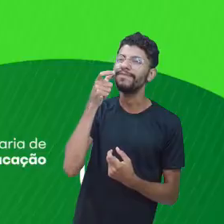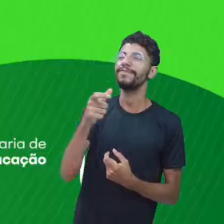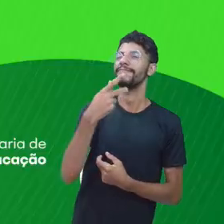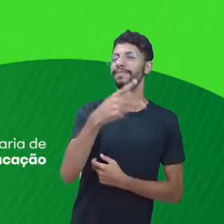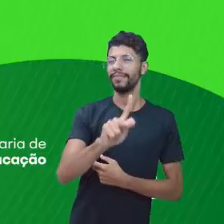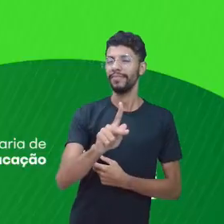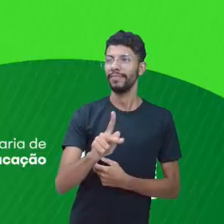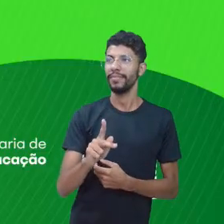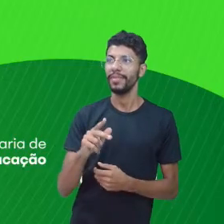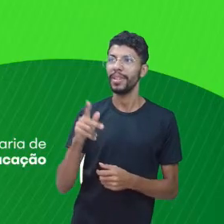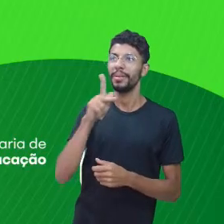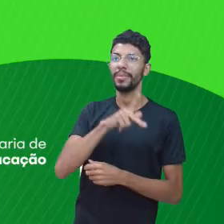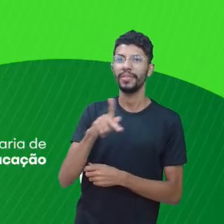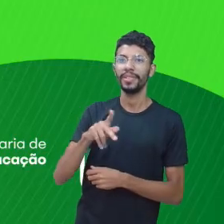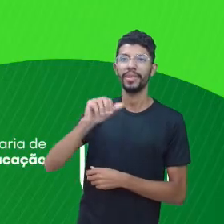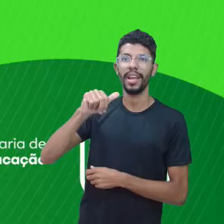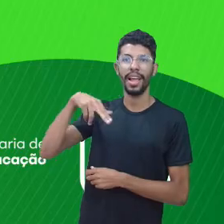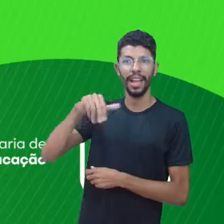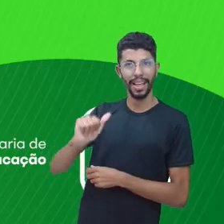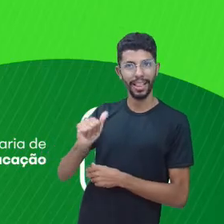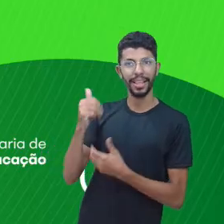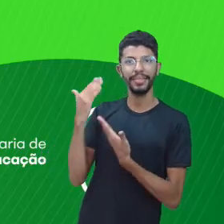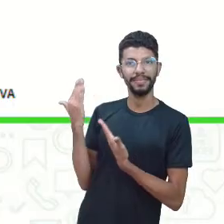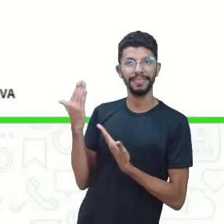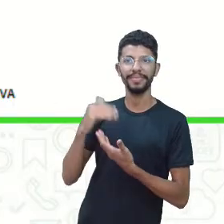Professora Ana Zaidan.